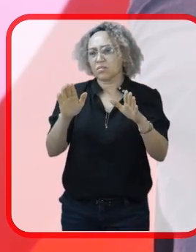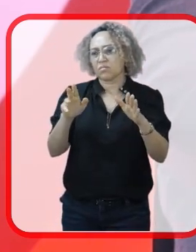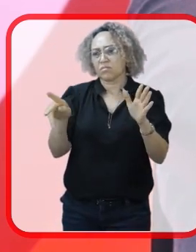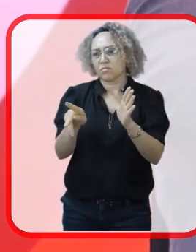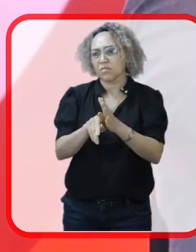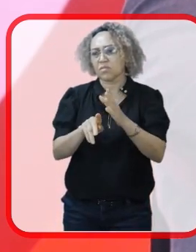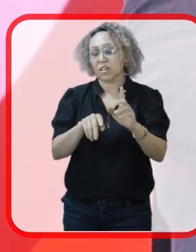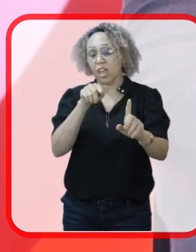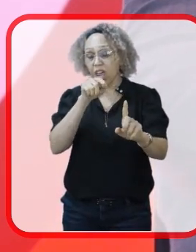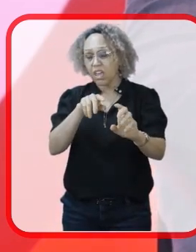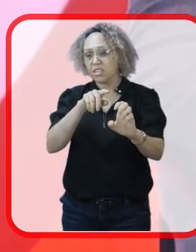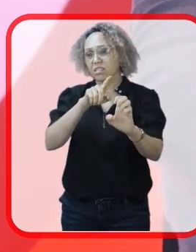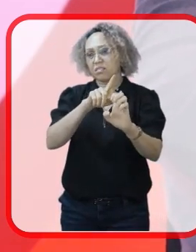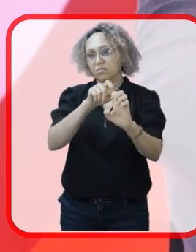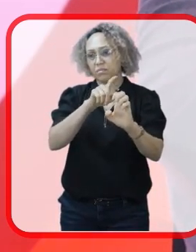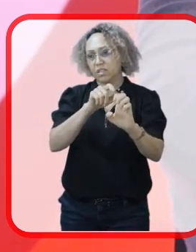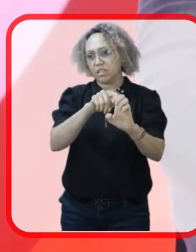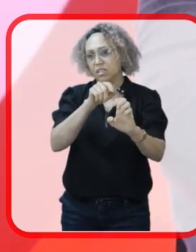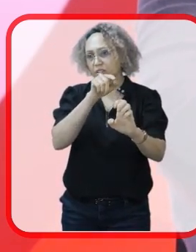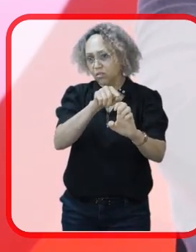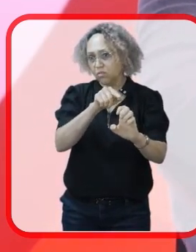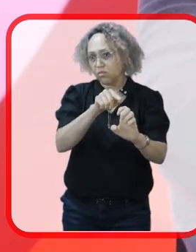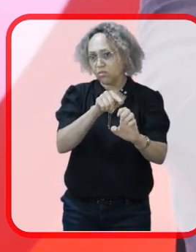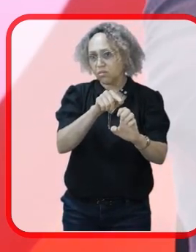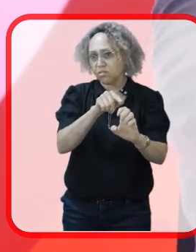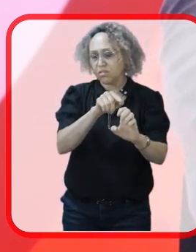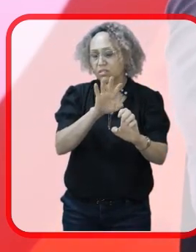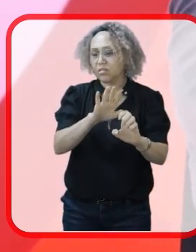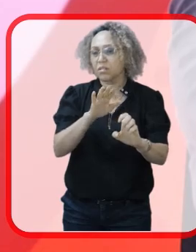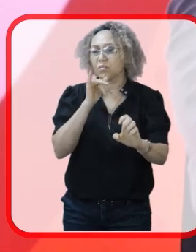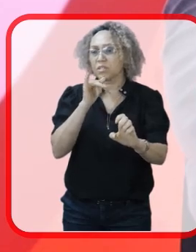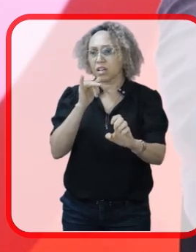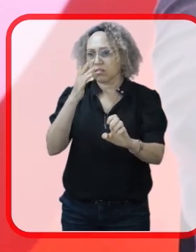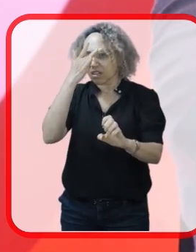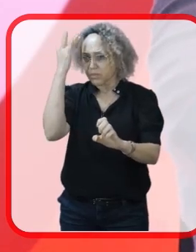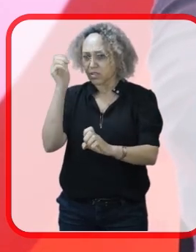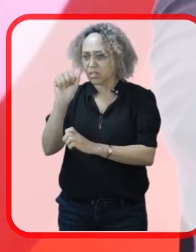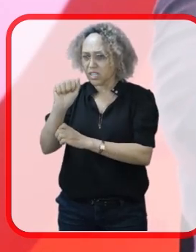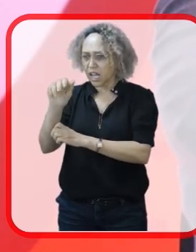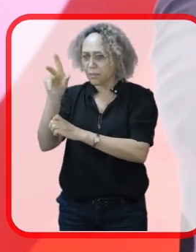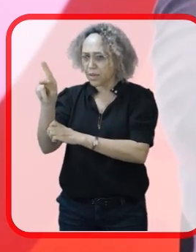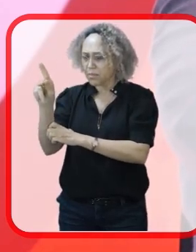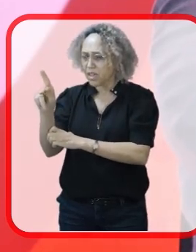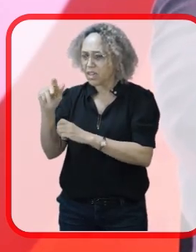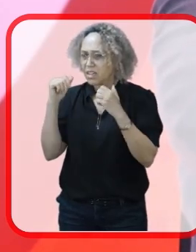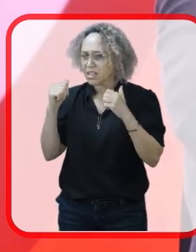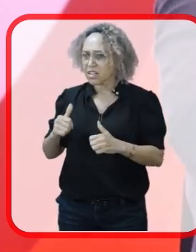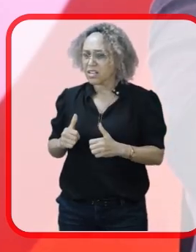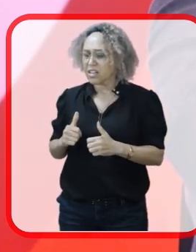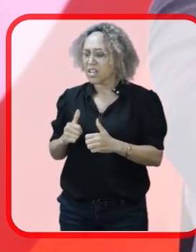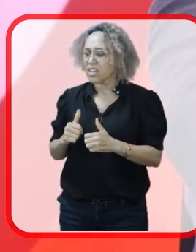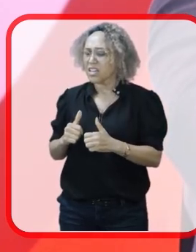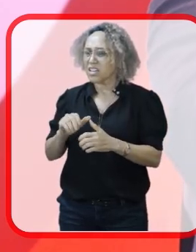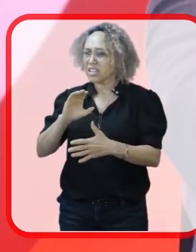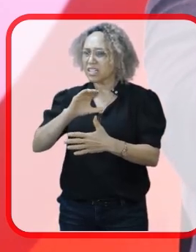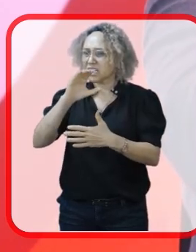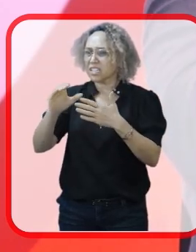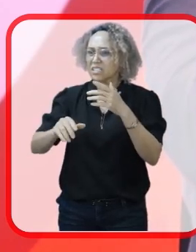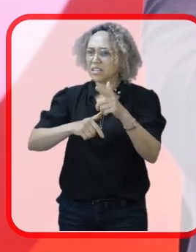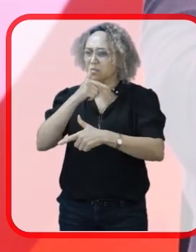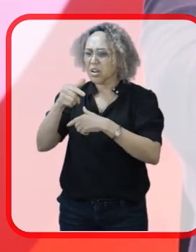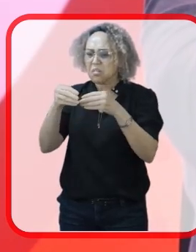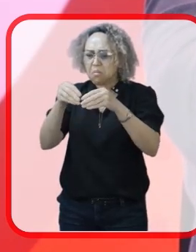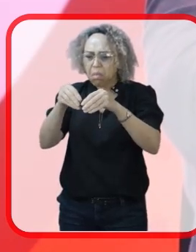empreendedores. Se nós pegarmos o motoentregador, ele é classe trabalhadora precarizada. Os meninos e as meninas que